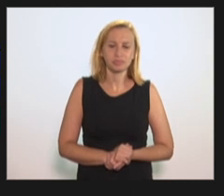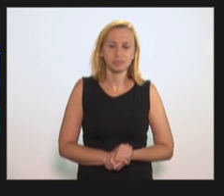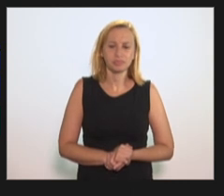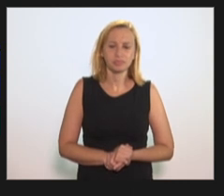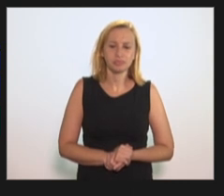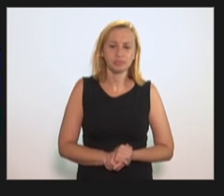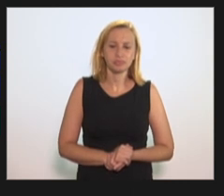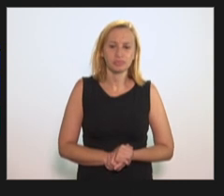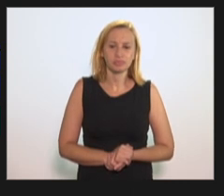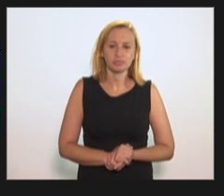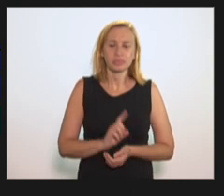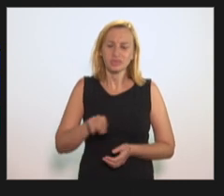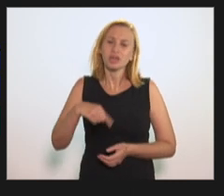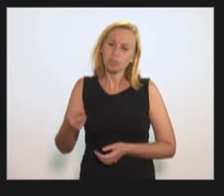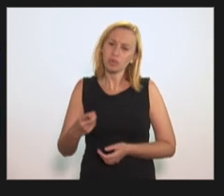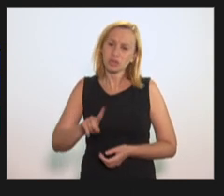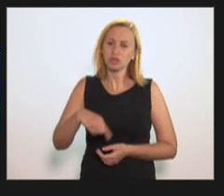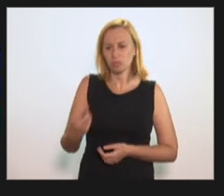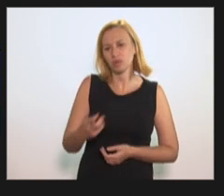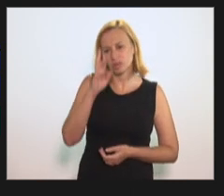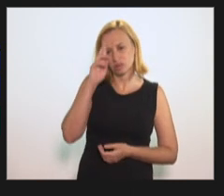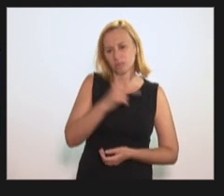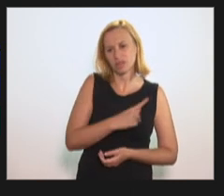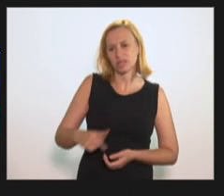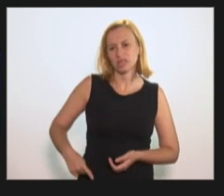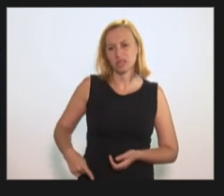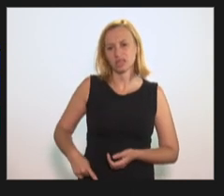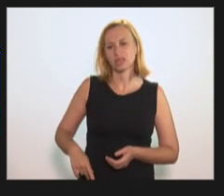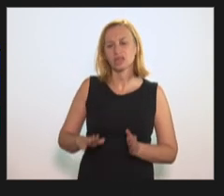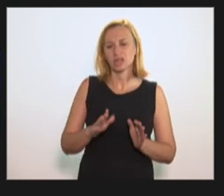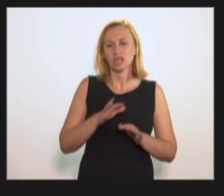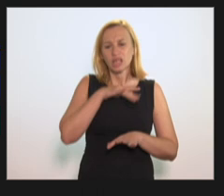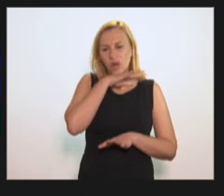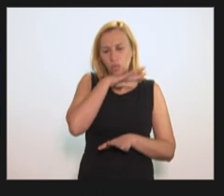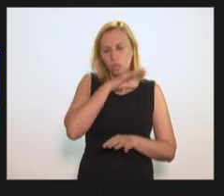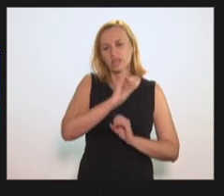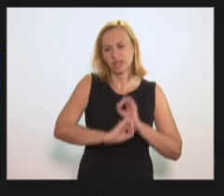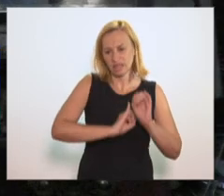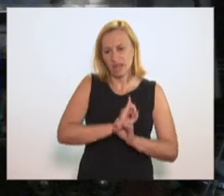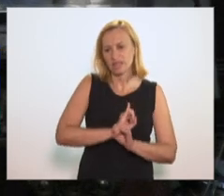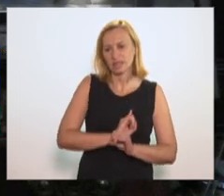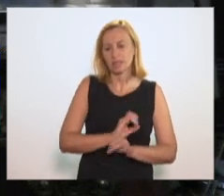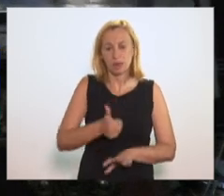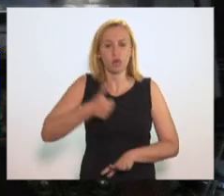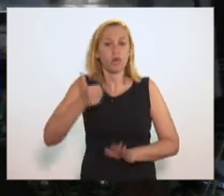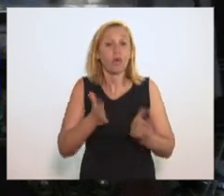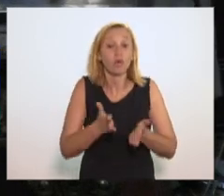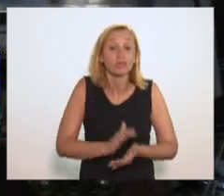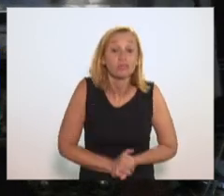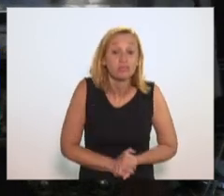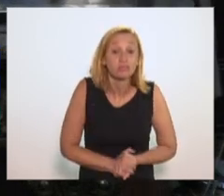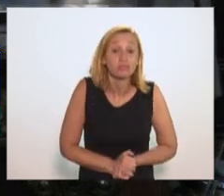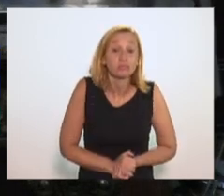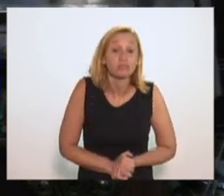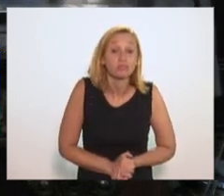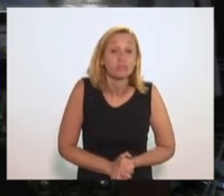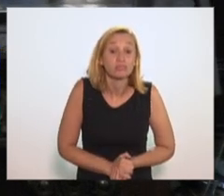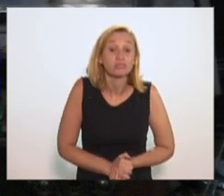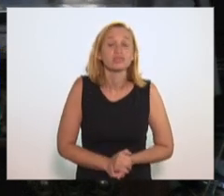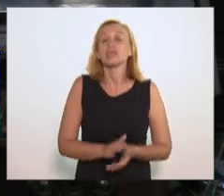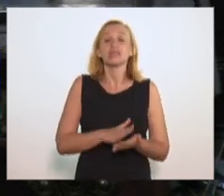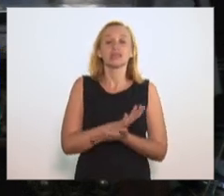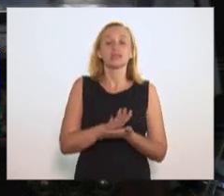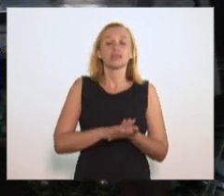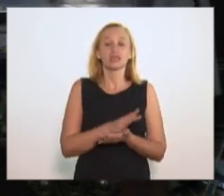então eu vou deixar para a próxima o presidente realmente está com muita interferência agora melhorou por acaso tranquilo não